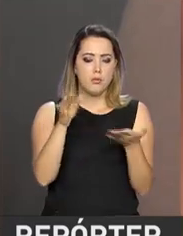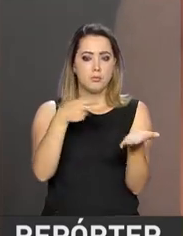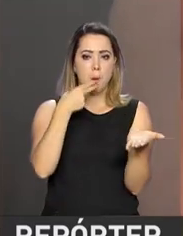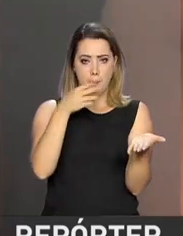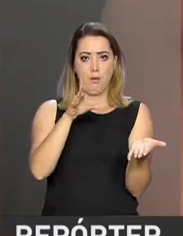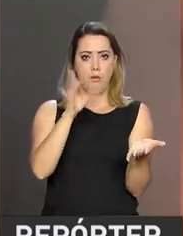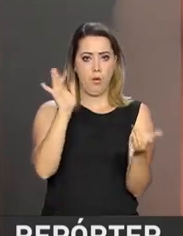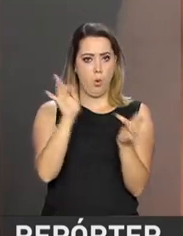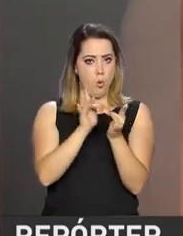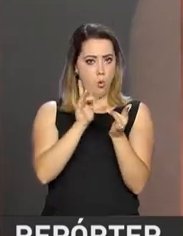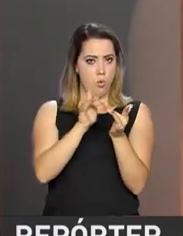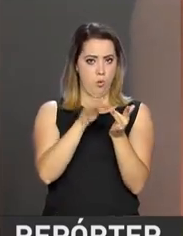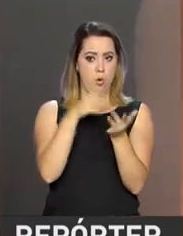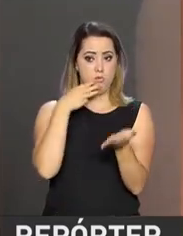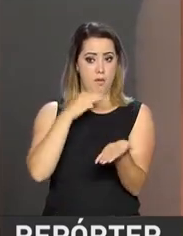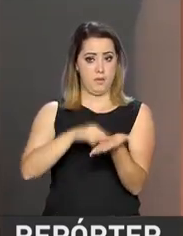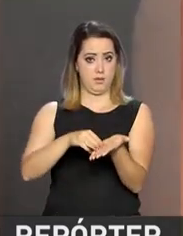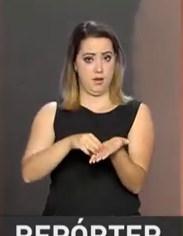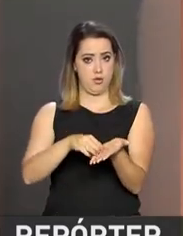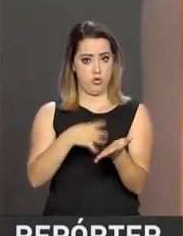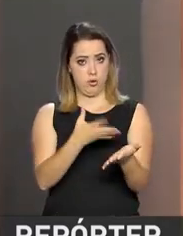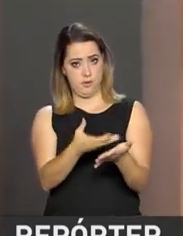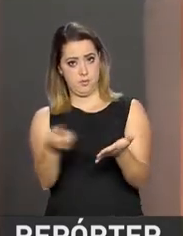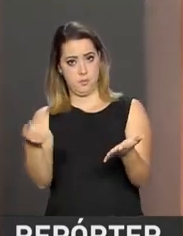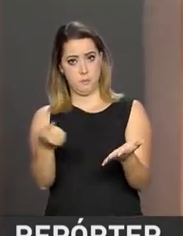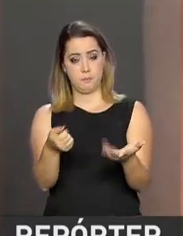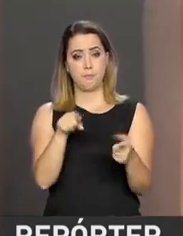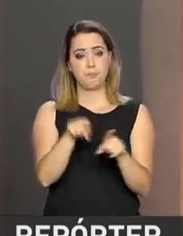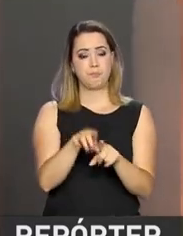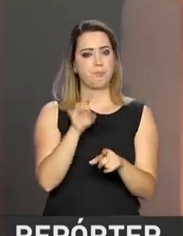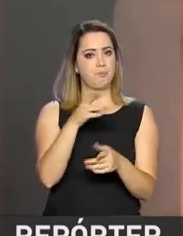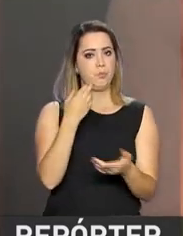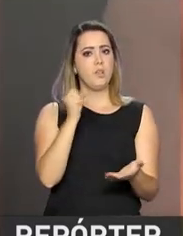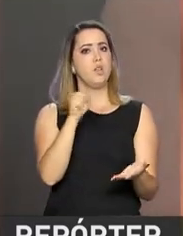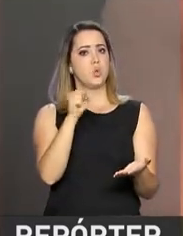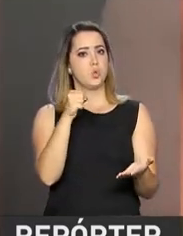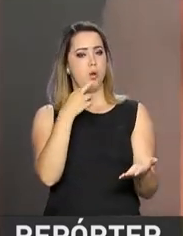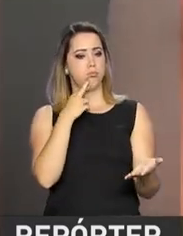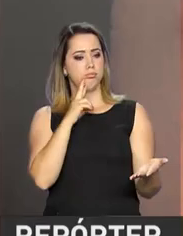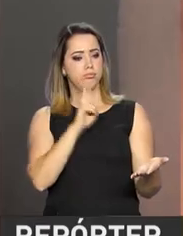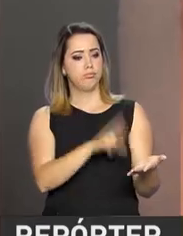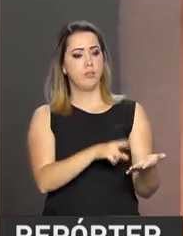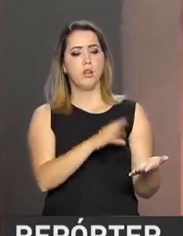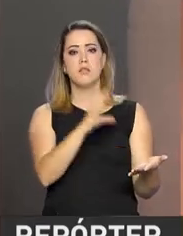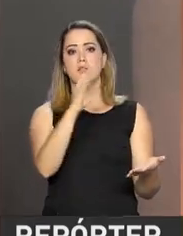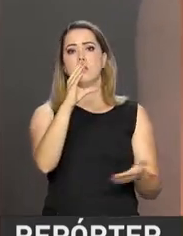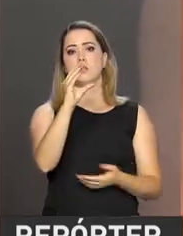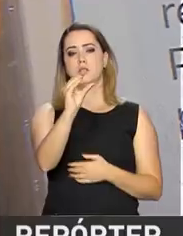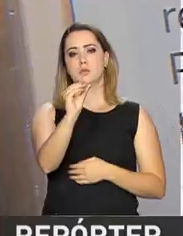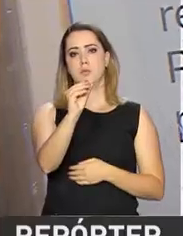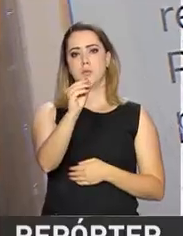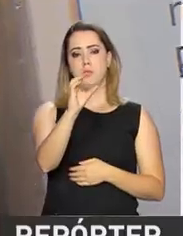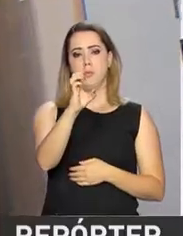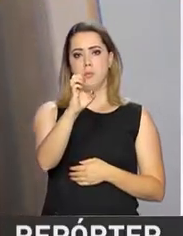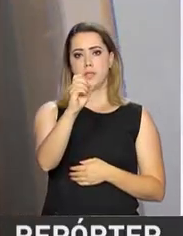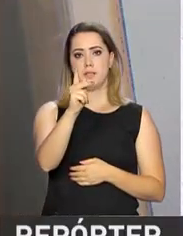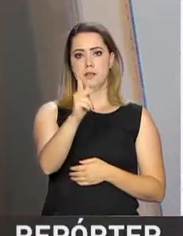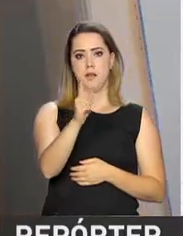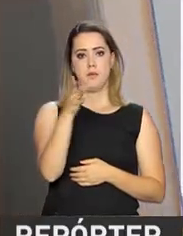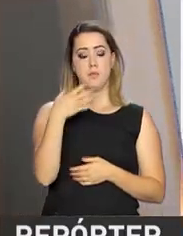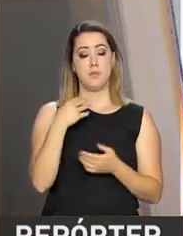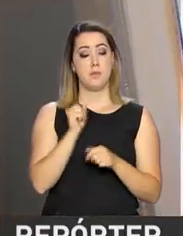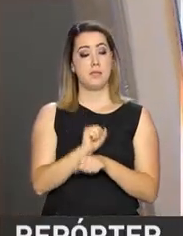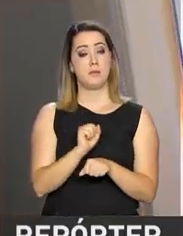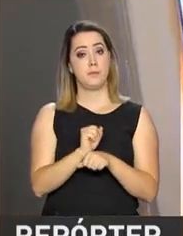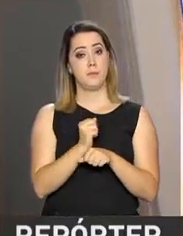adesão ao projeto da defesa civil nacional é só responder com cep do local que se quer monitorar esperar a